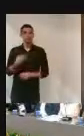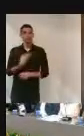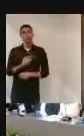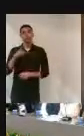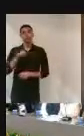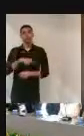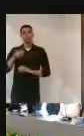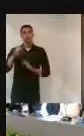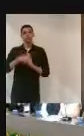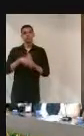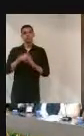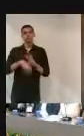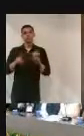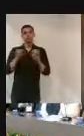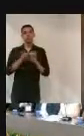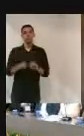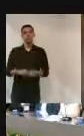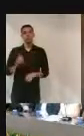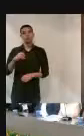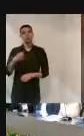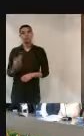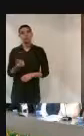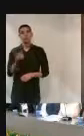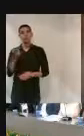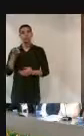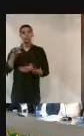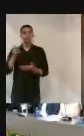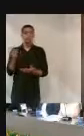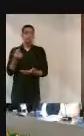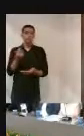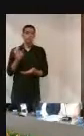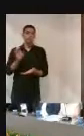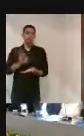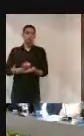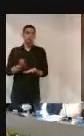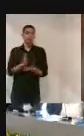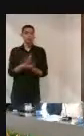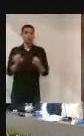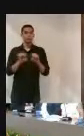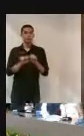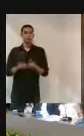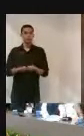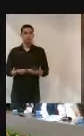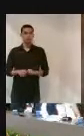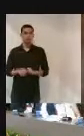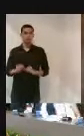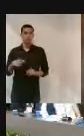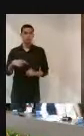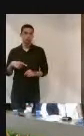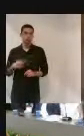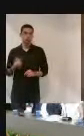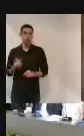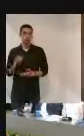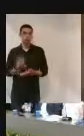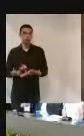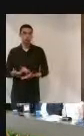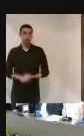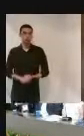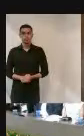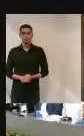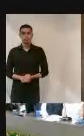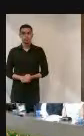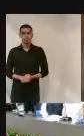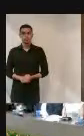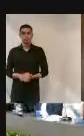como um programa de pagamento por tonelada, como algumas estruturas de crédito vêm fazendo. Né? Então, essas são